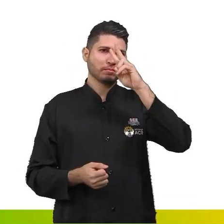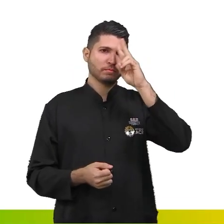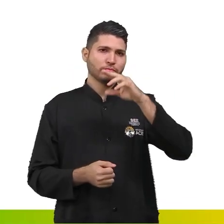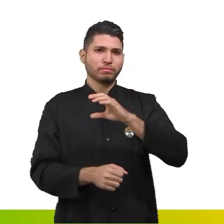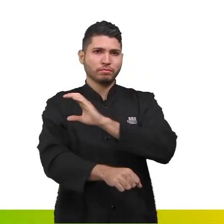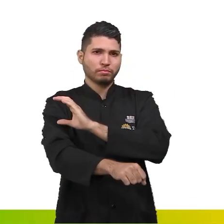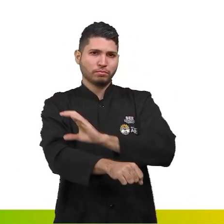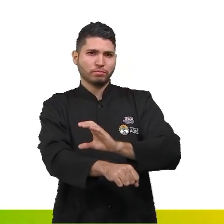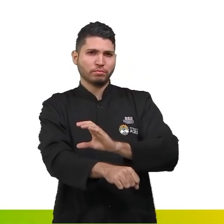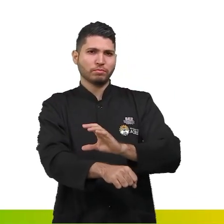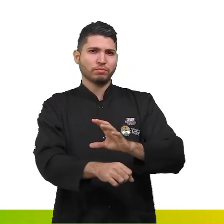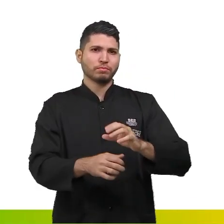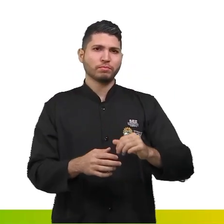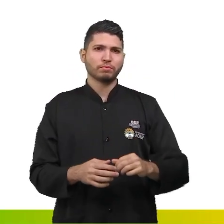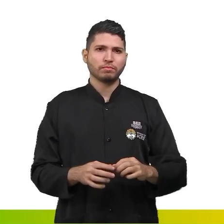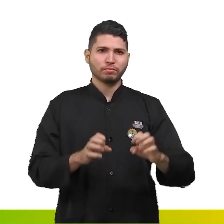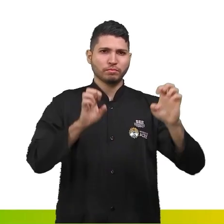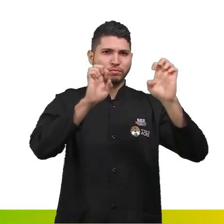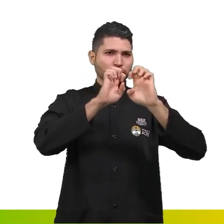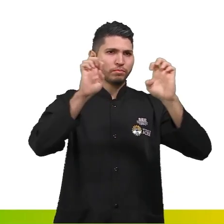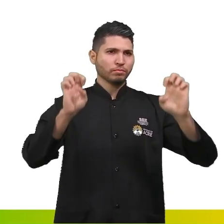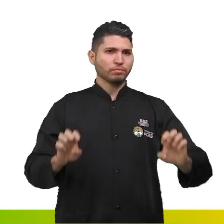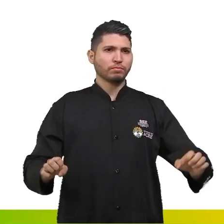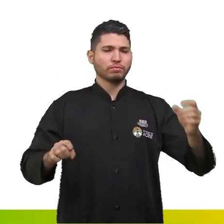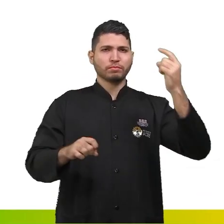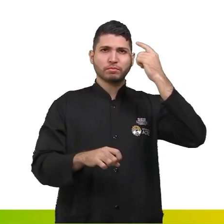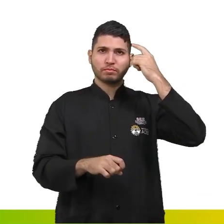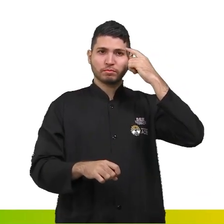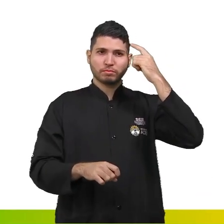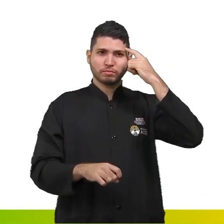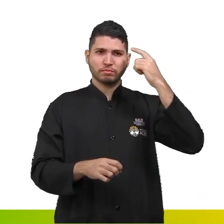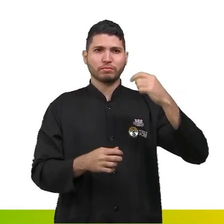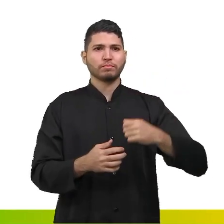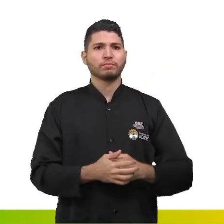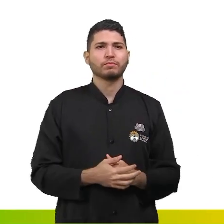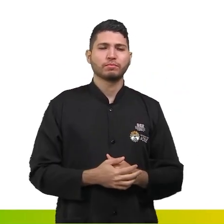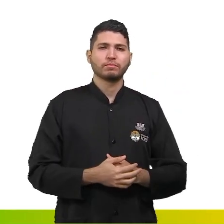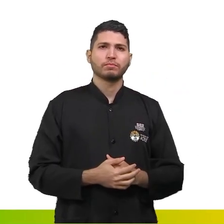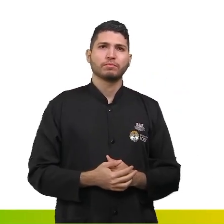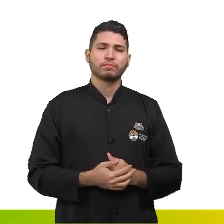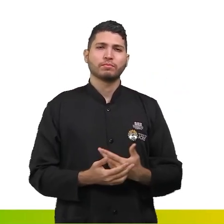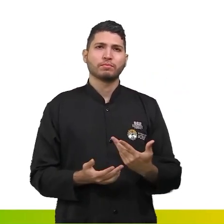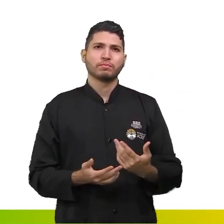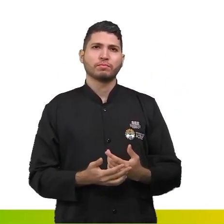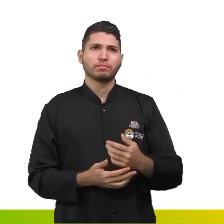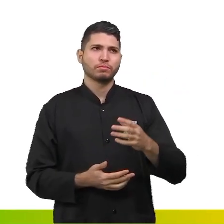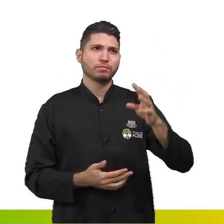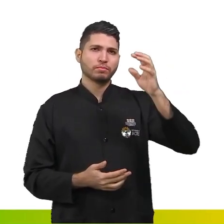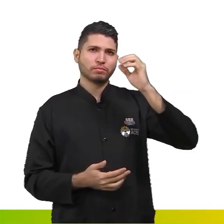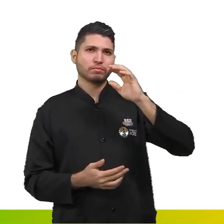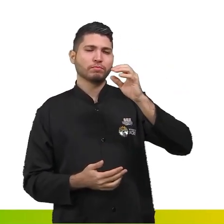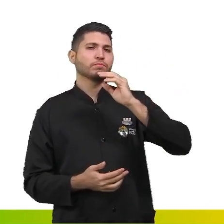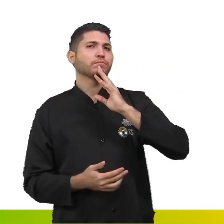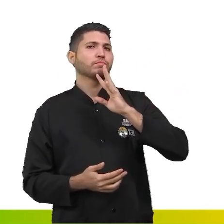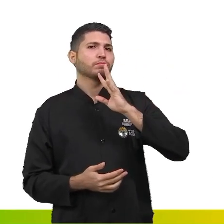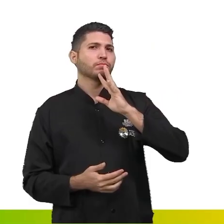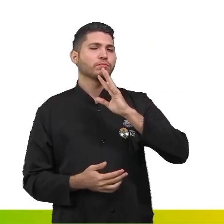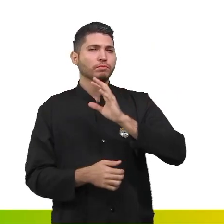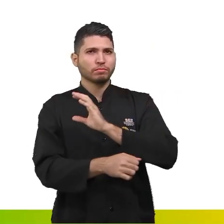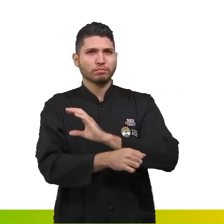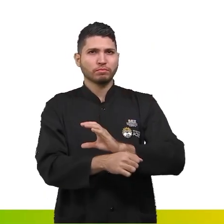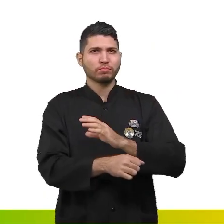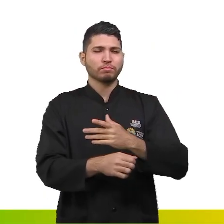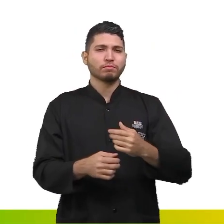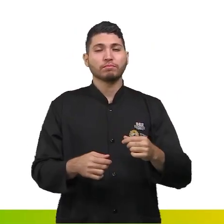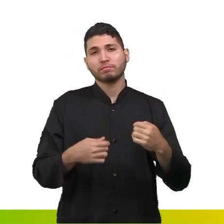um preconceito? Não tem tanta necessidade assim de conhecer a cultura e de contextualizar?